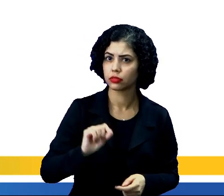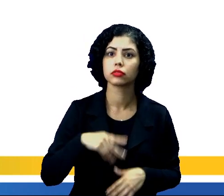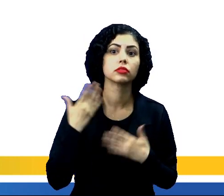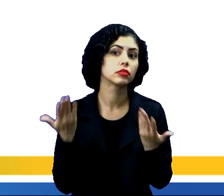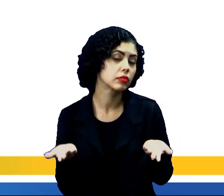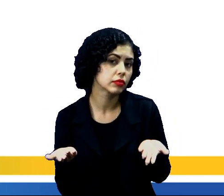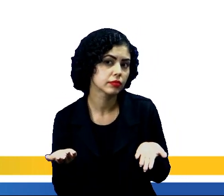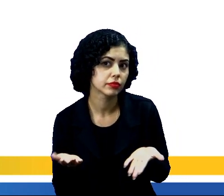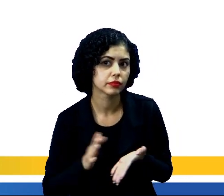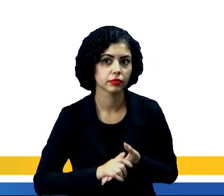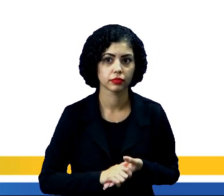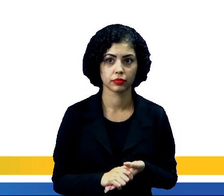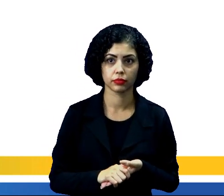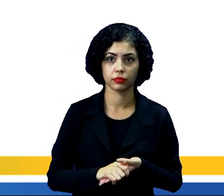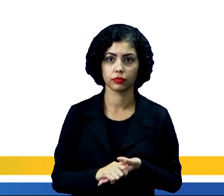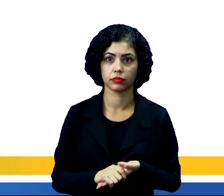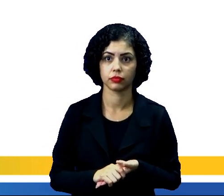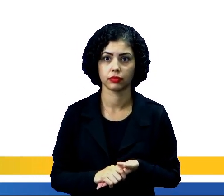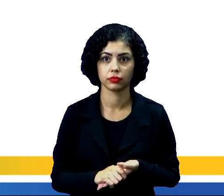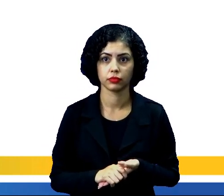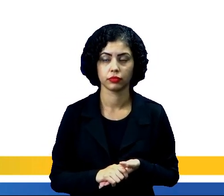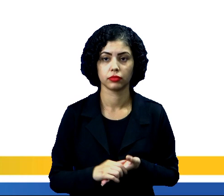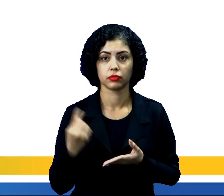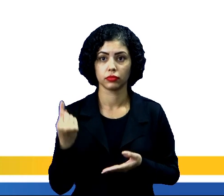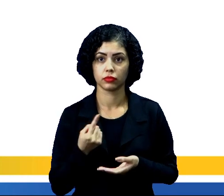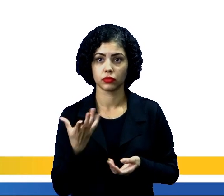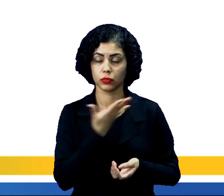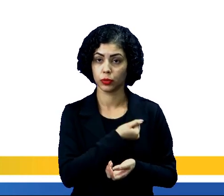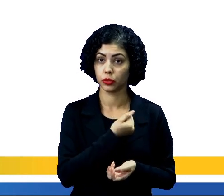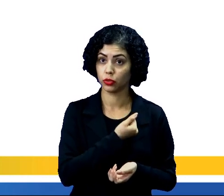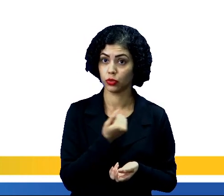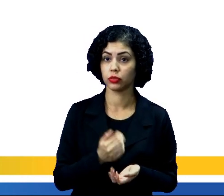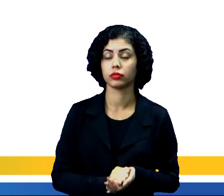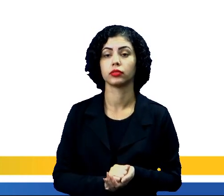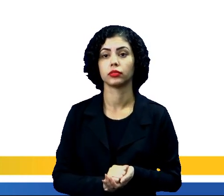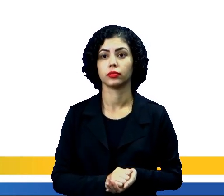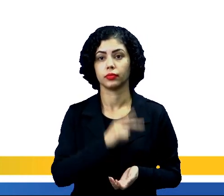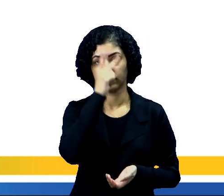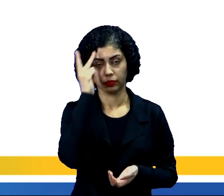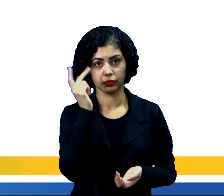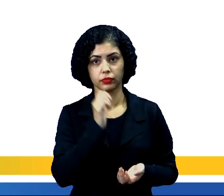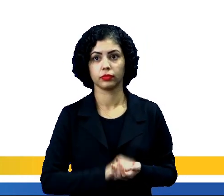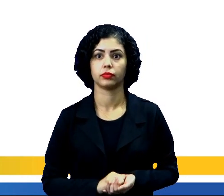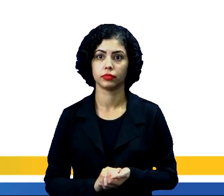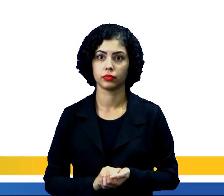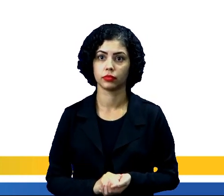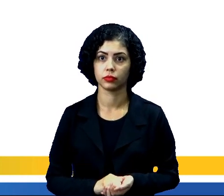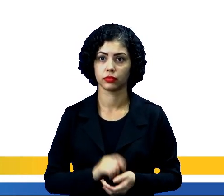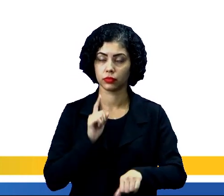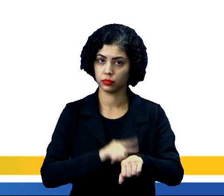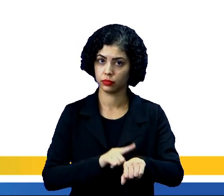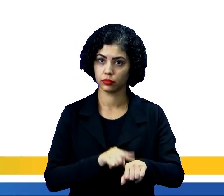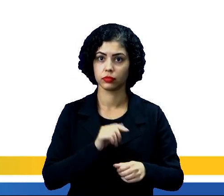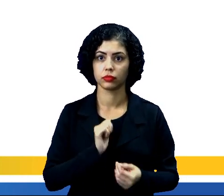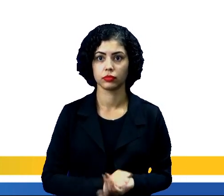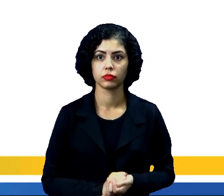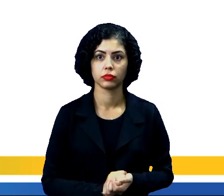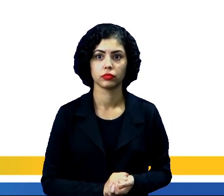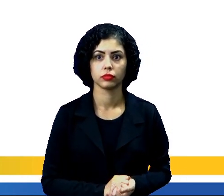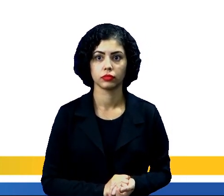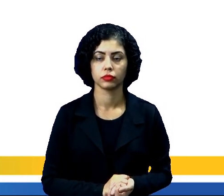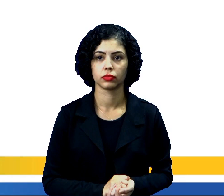citadas alternativas, correta é uniforme, o número de jogadores, que no beisebol é 9, no cricket é 11, a duração da